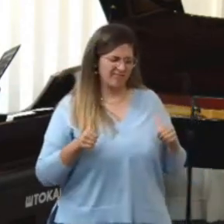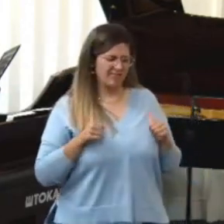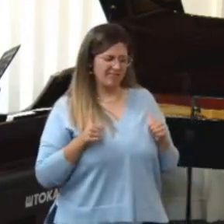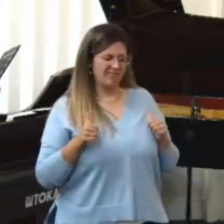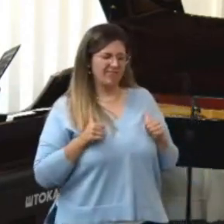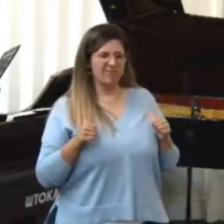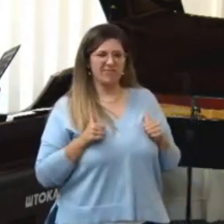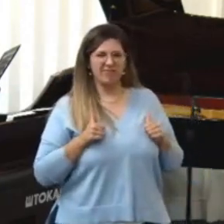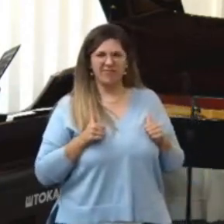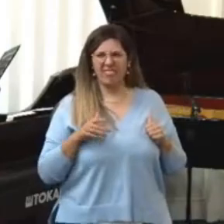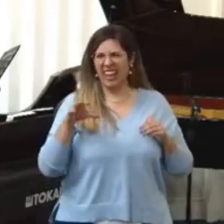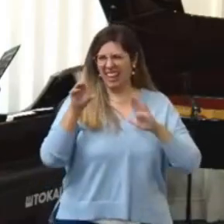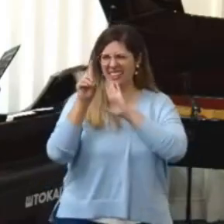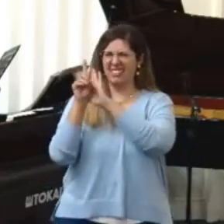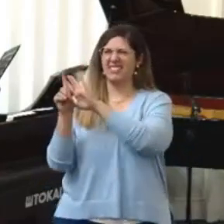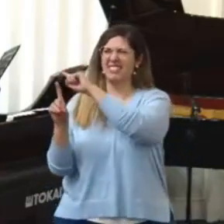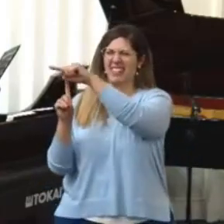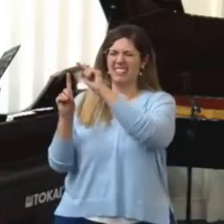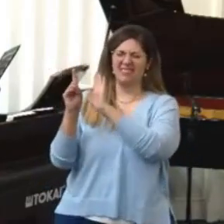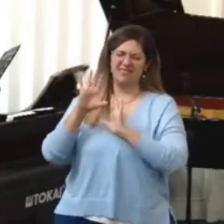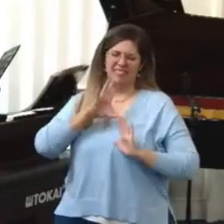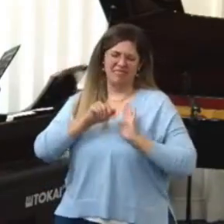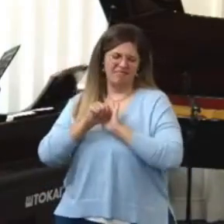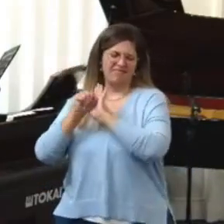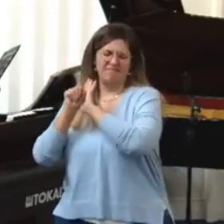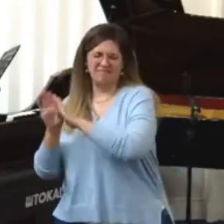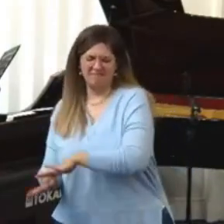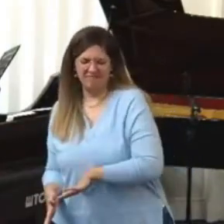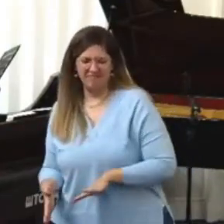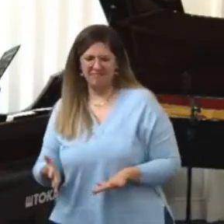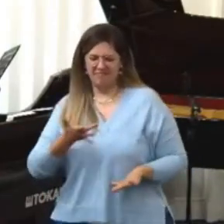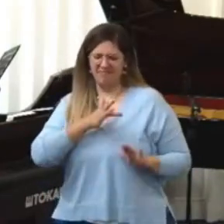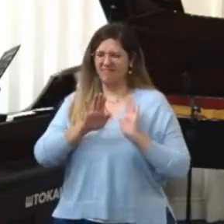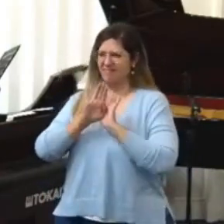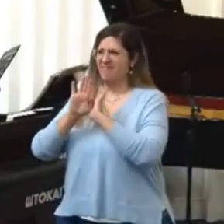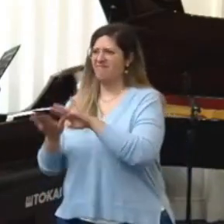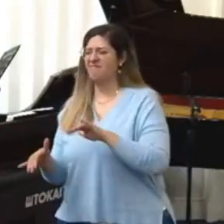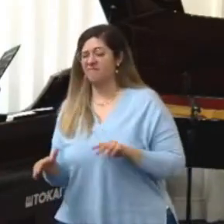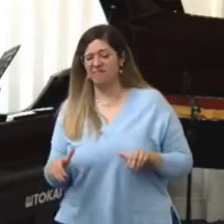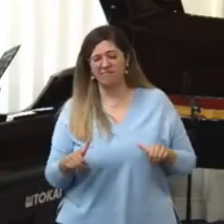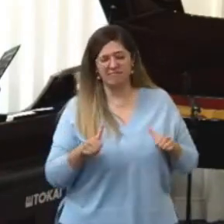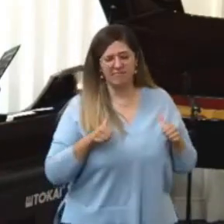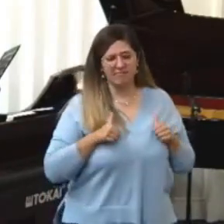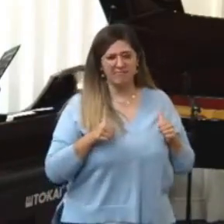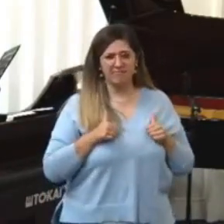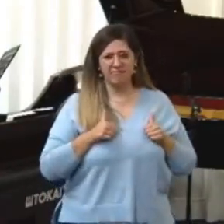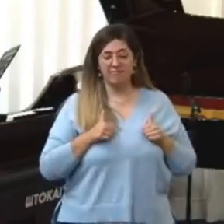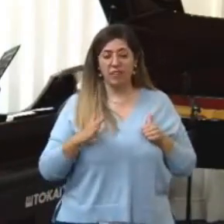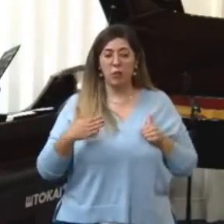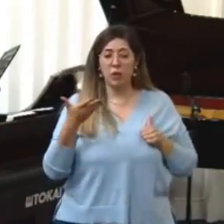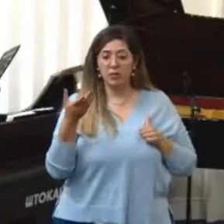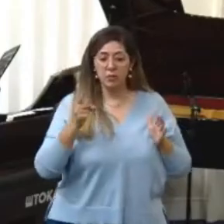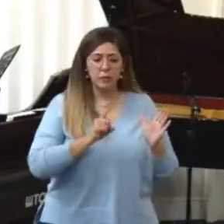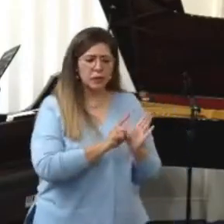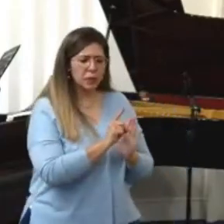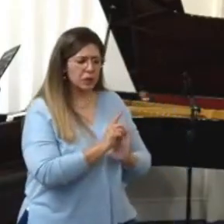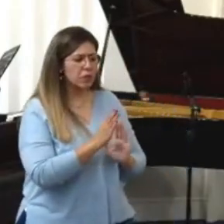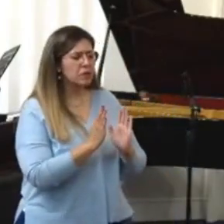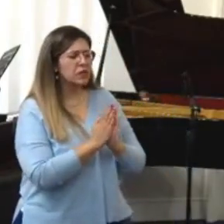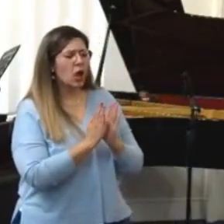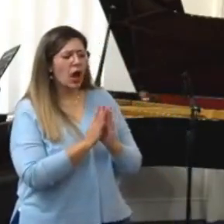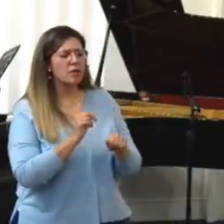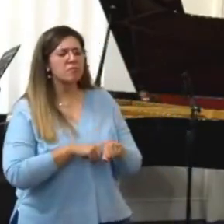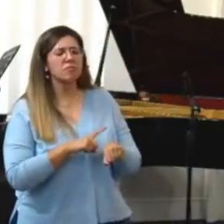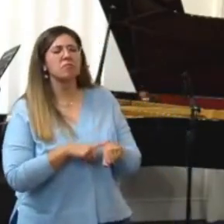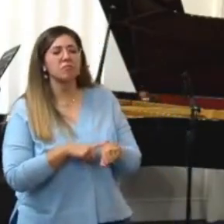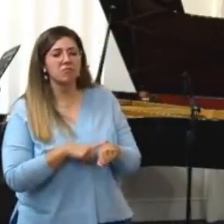nos importamos com o seu amor, quando não nos importamos com a sua misericórdia, quando nos perguntam qual é o nosso tempo de oração e nós não temos o